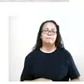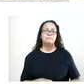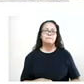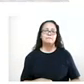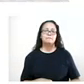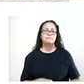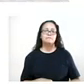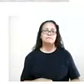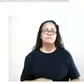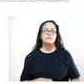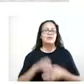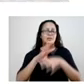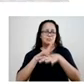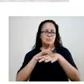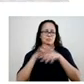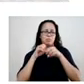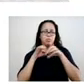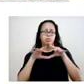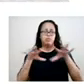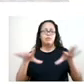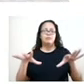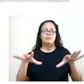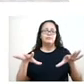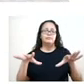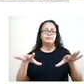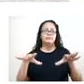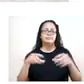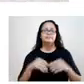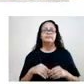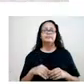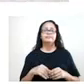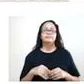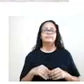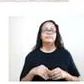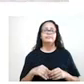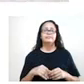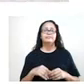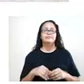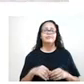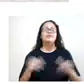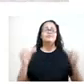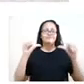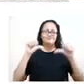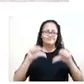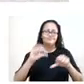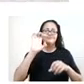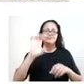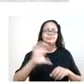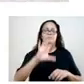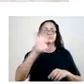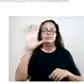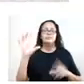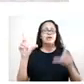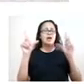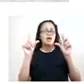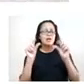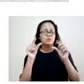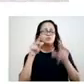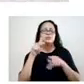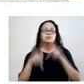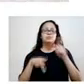Uma epidemia dessa proporção, pessoal, deixou consequências marcantes na Europa. A redução da